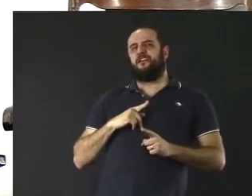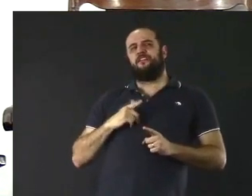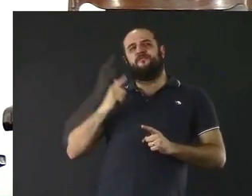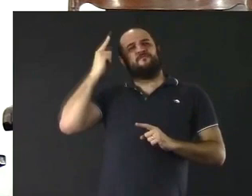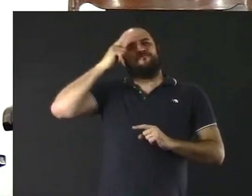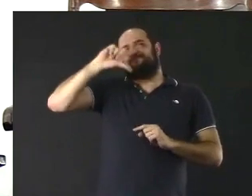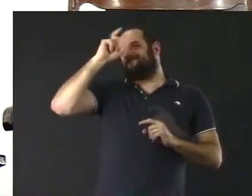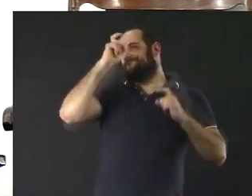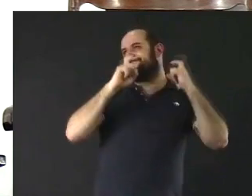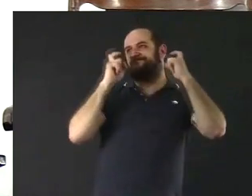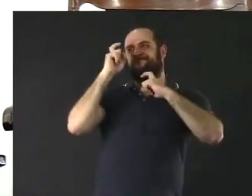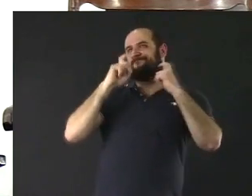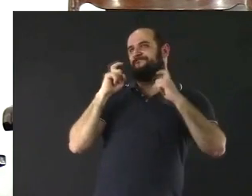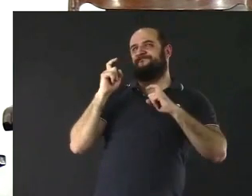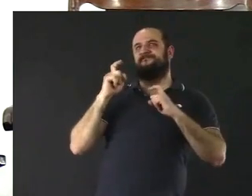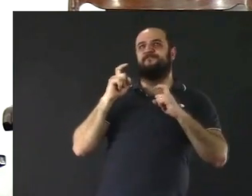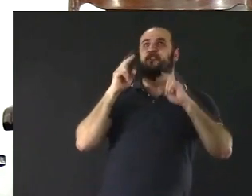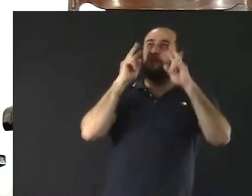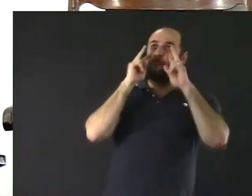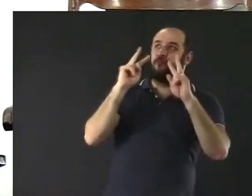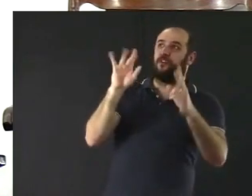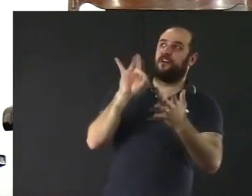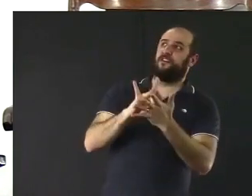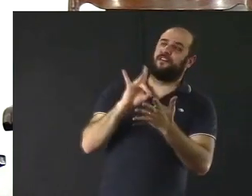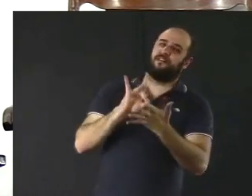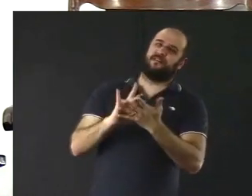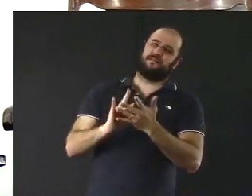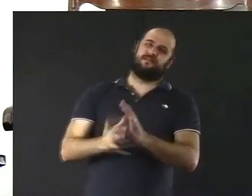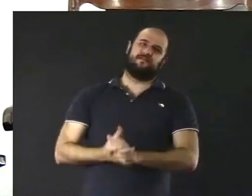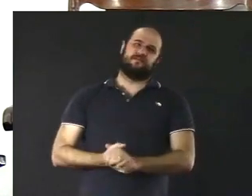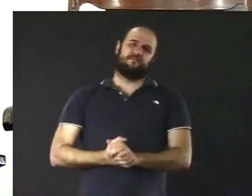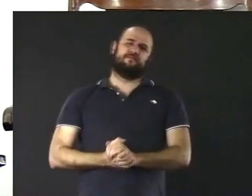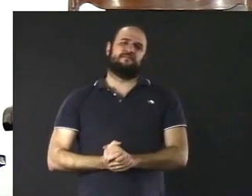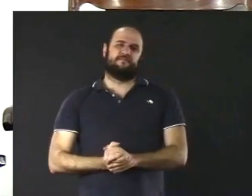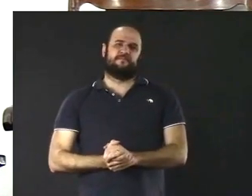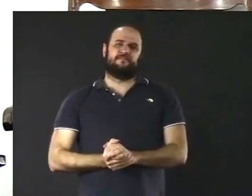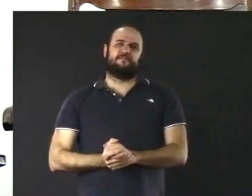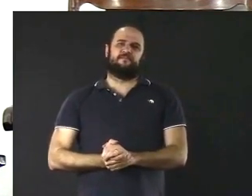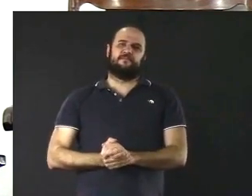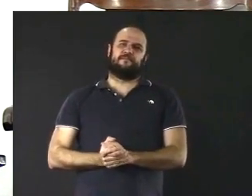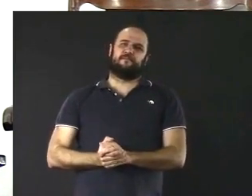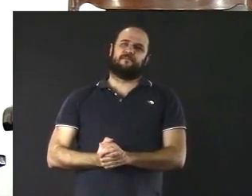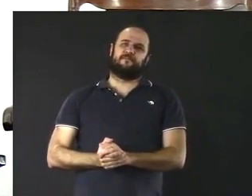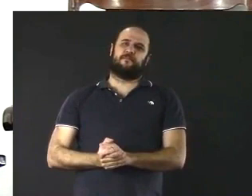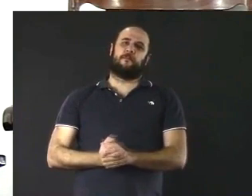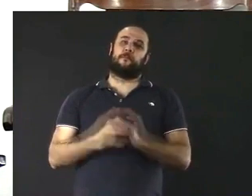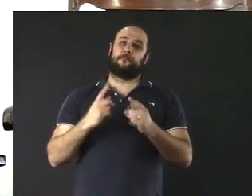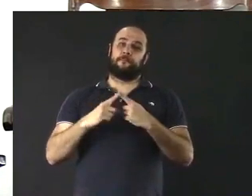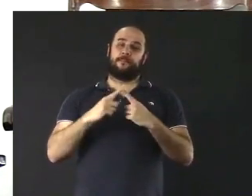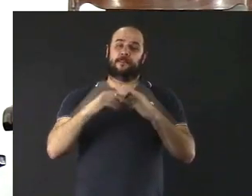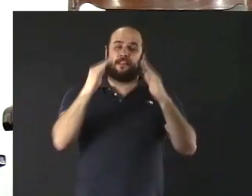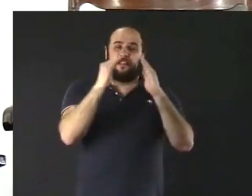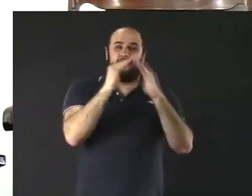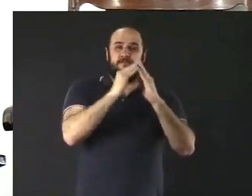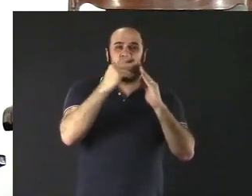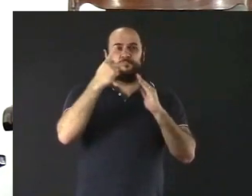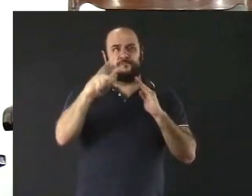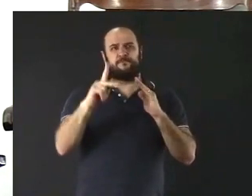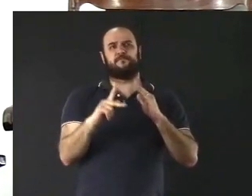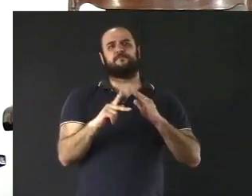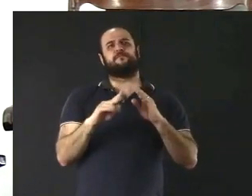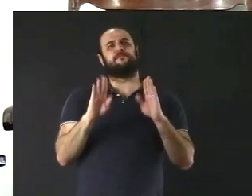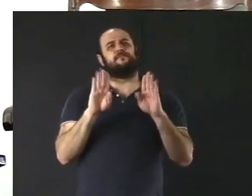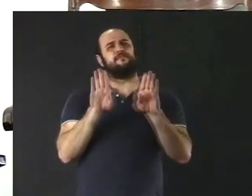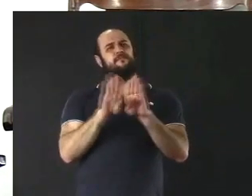tem olhado para esse cuidado que você precisa ter com os da sua casa e com aqueles que estão no seu